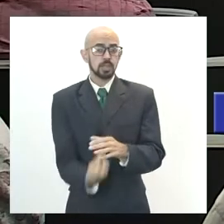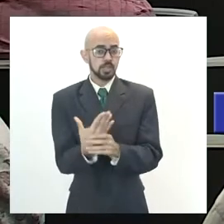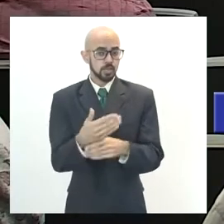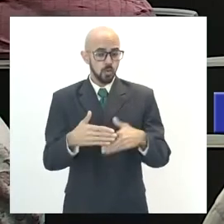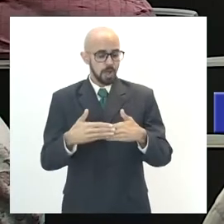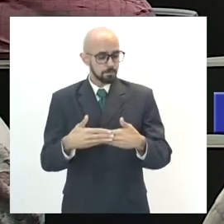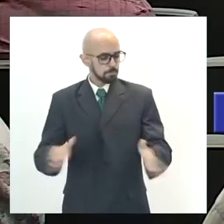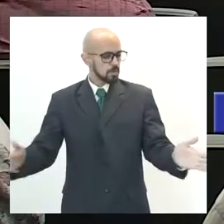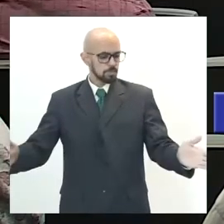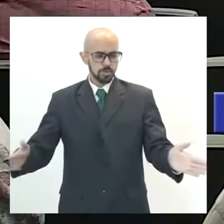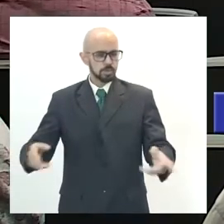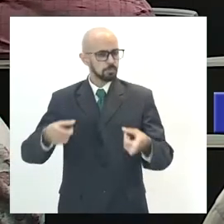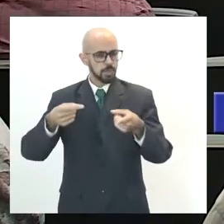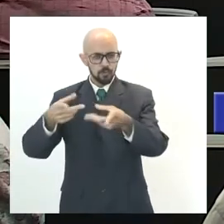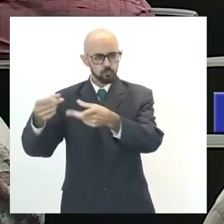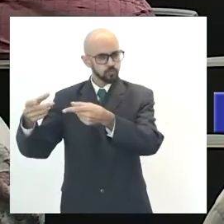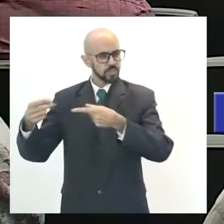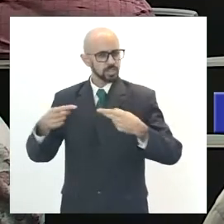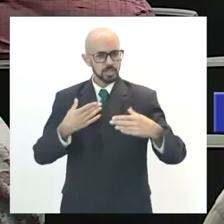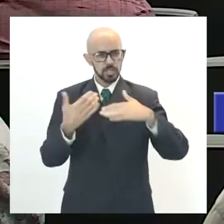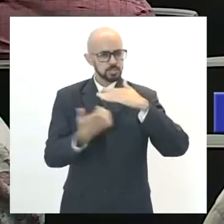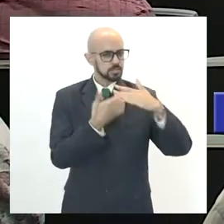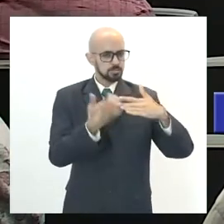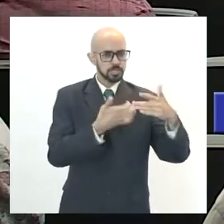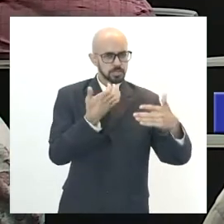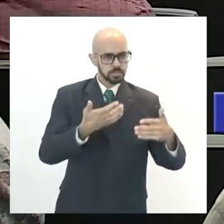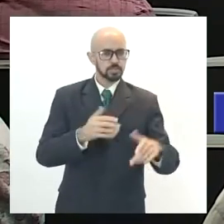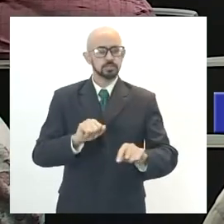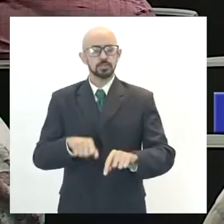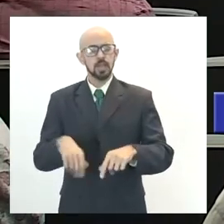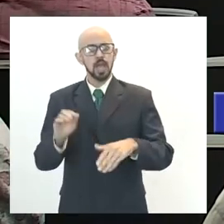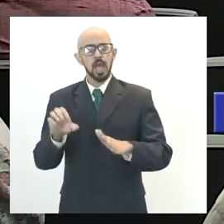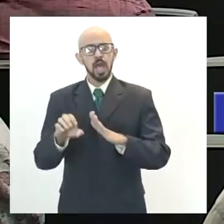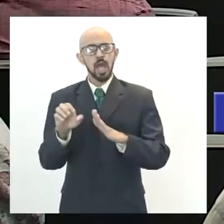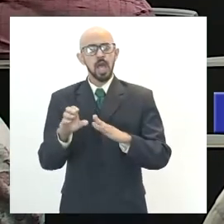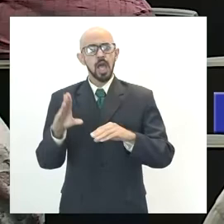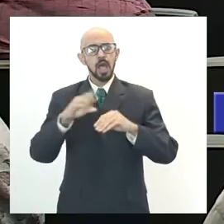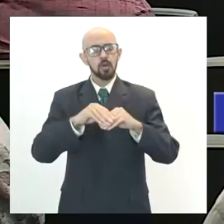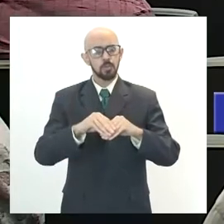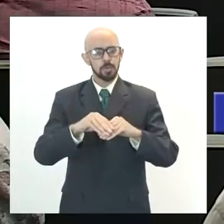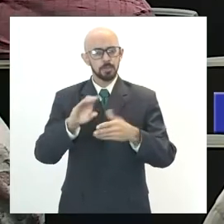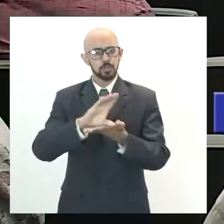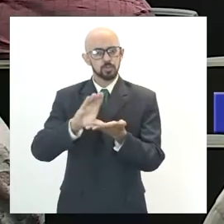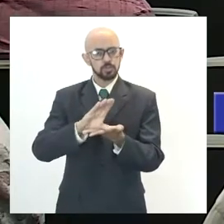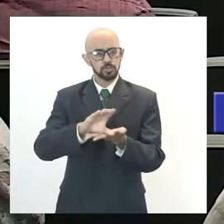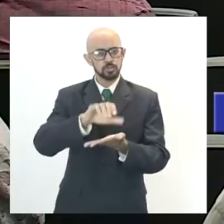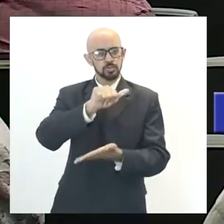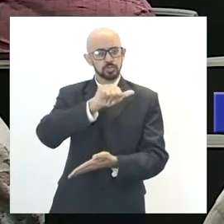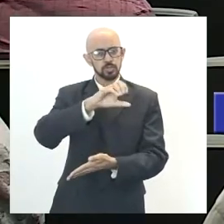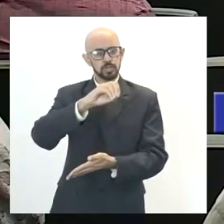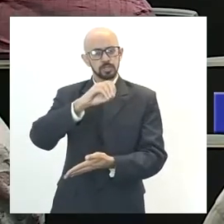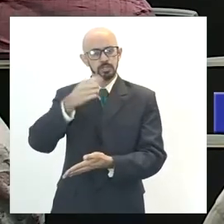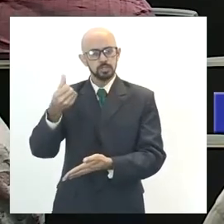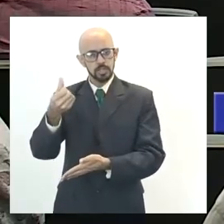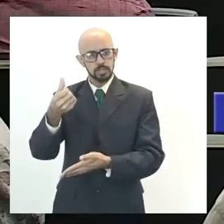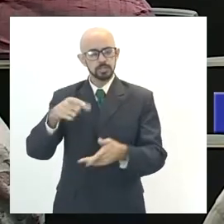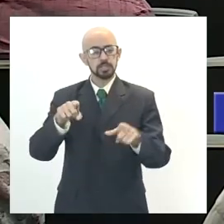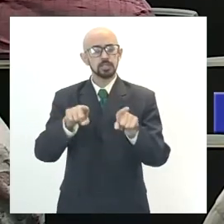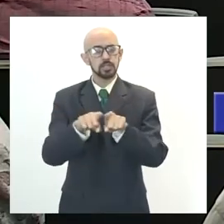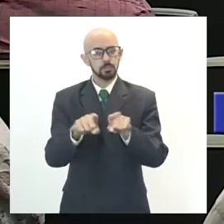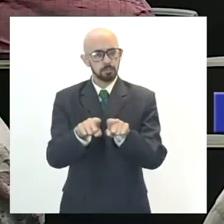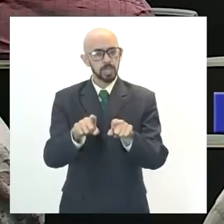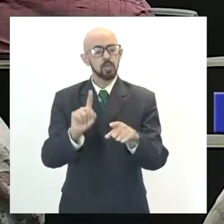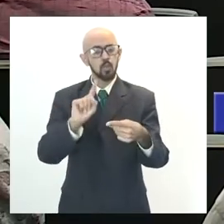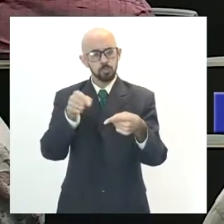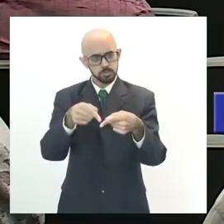porteira para privatizar e terceirizar tudo a emenda constitucional 106 que tinha o mesmo